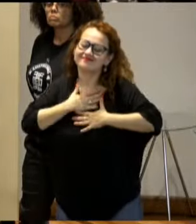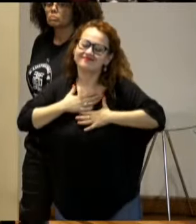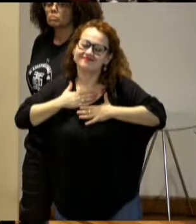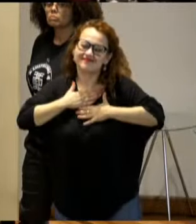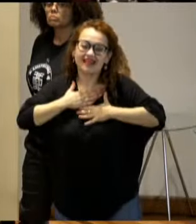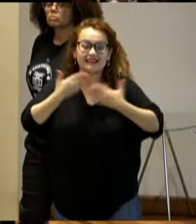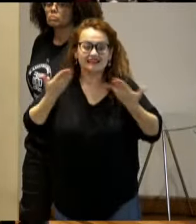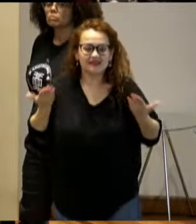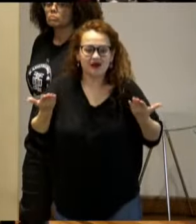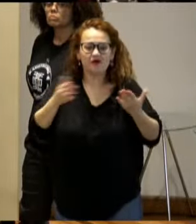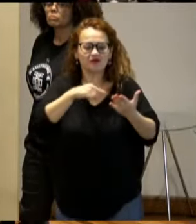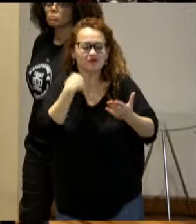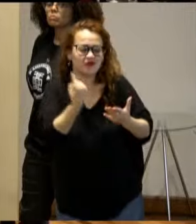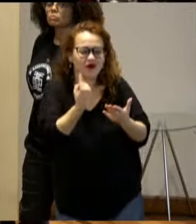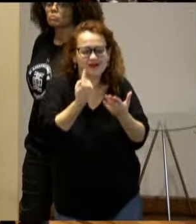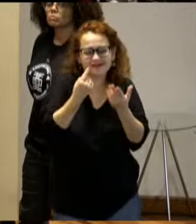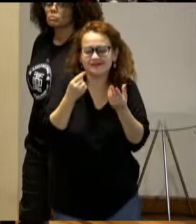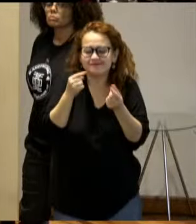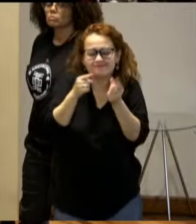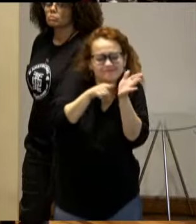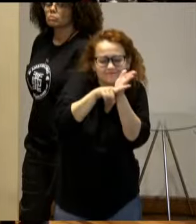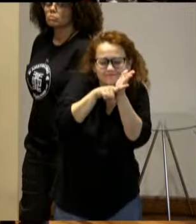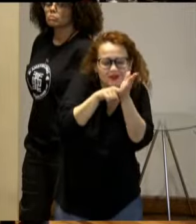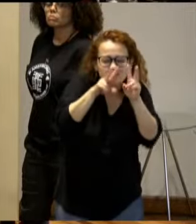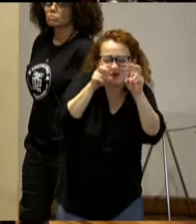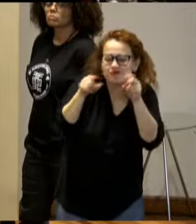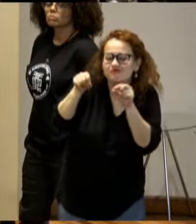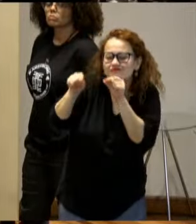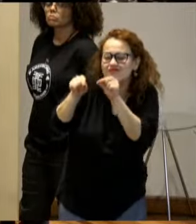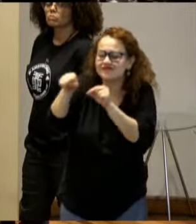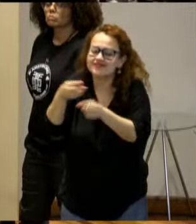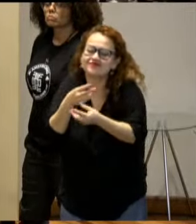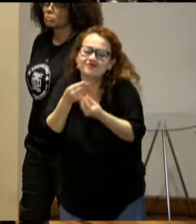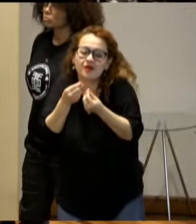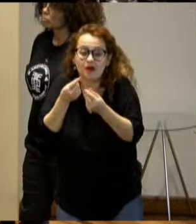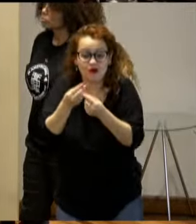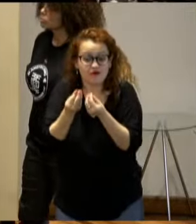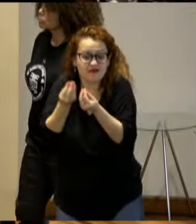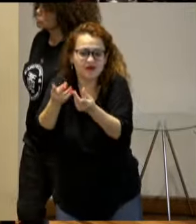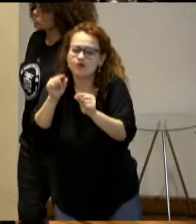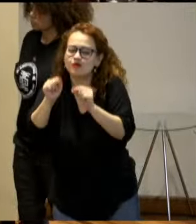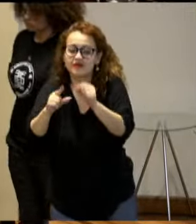isso, assuntamos seus gostos, porque só se oferece o que se tem.